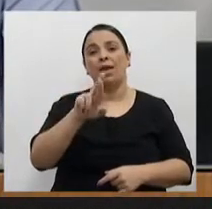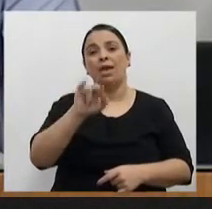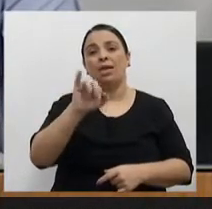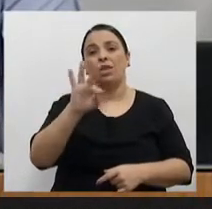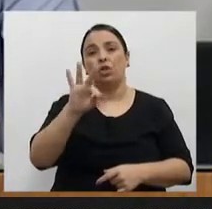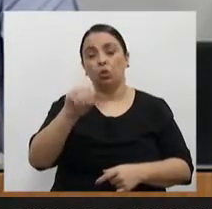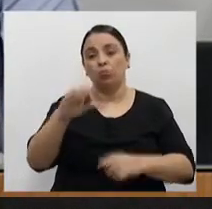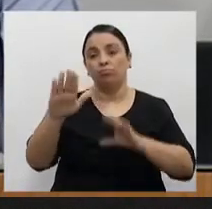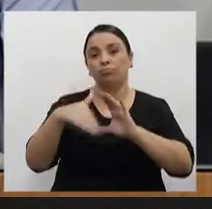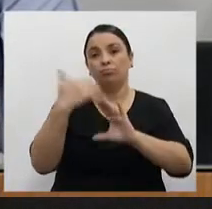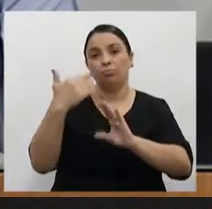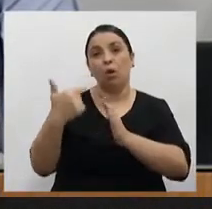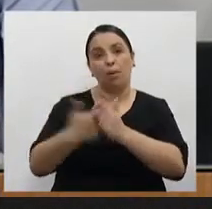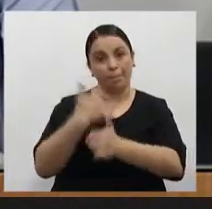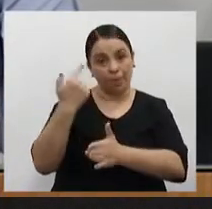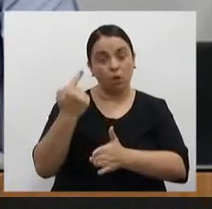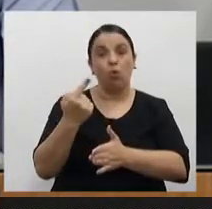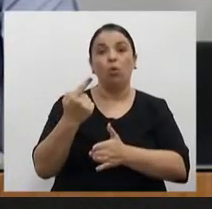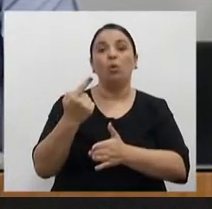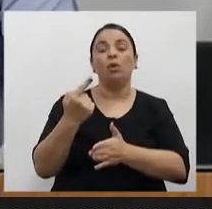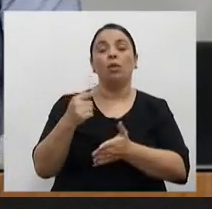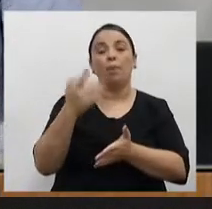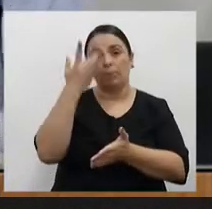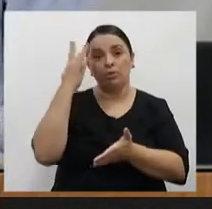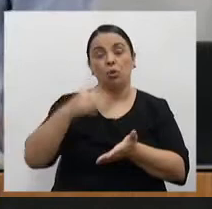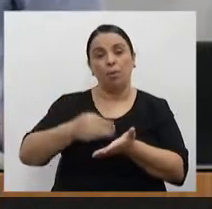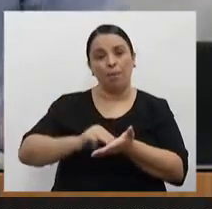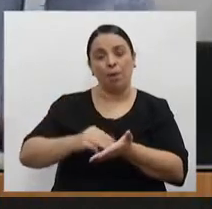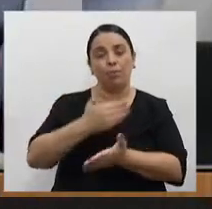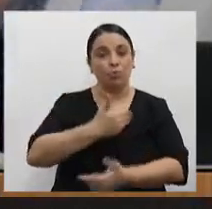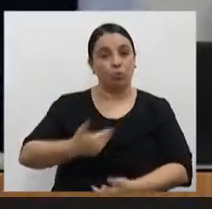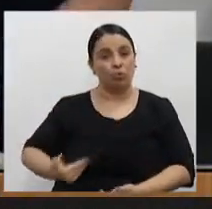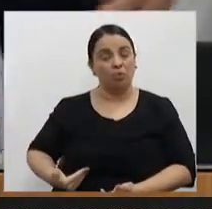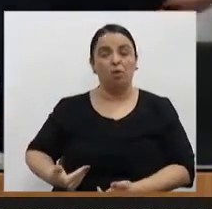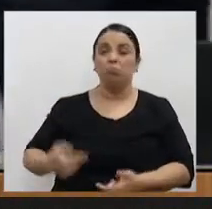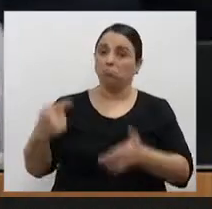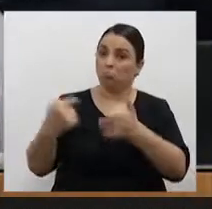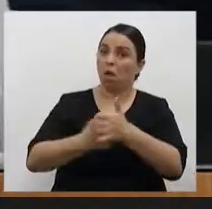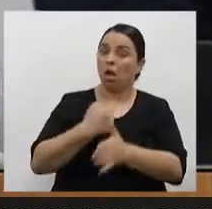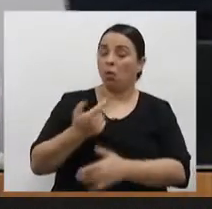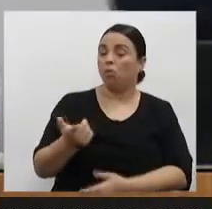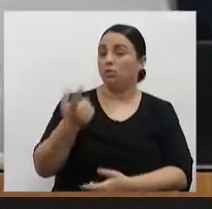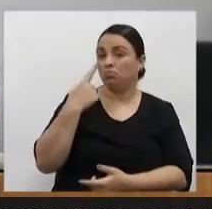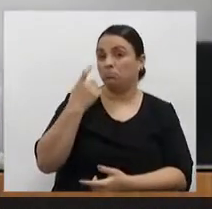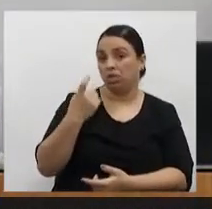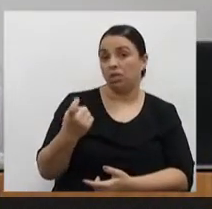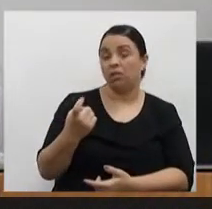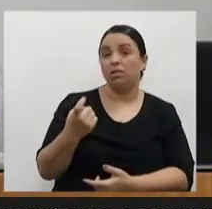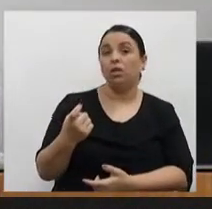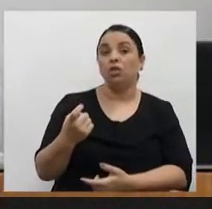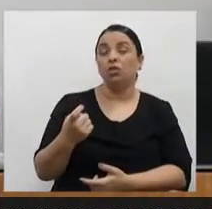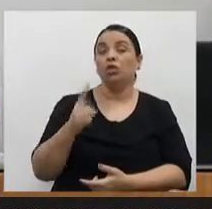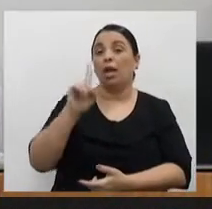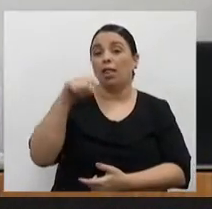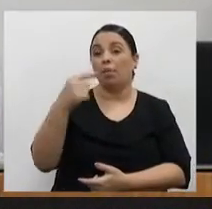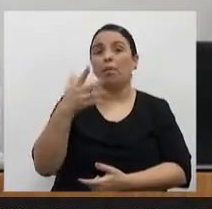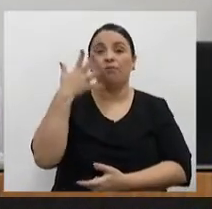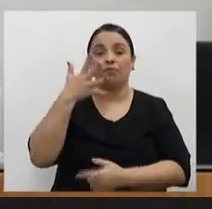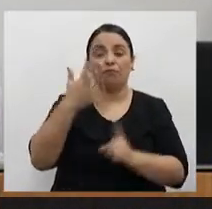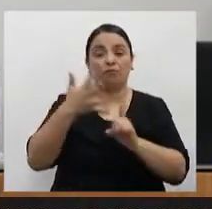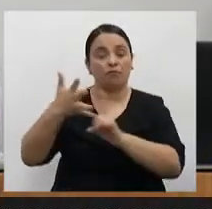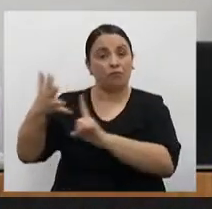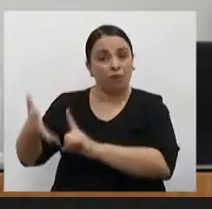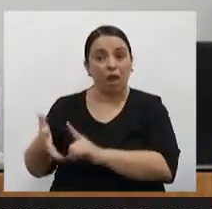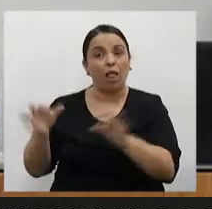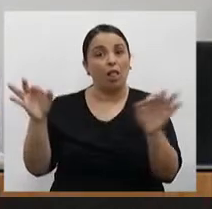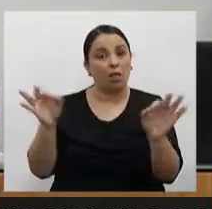uma pergunta para os membros do governo, pergunta muito interessante, que posterior à fala aqui, que já estamos quase terminando aqui as falas